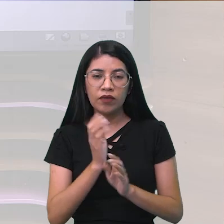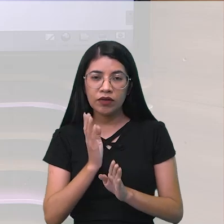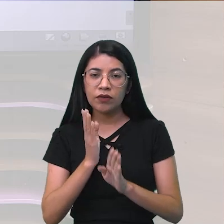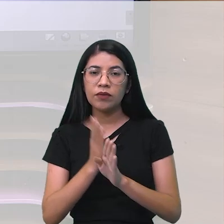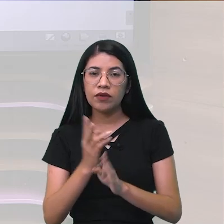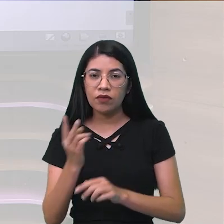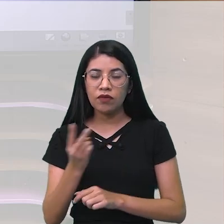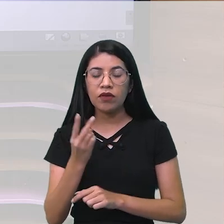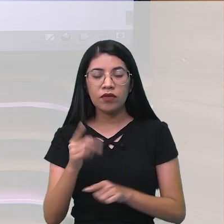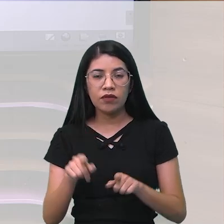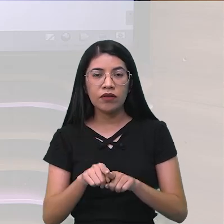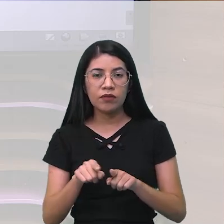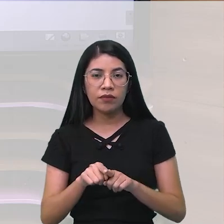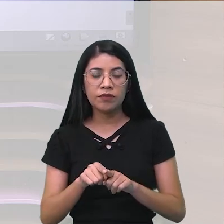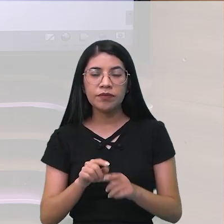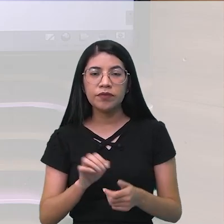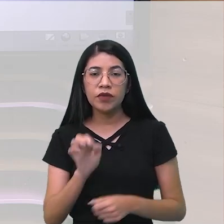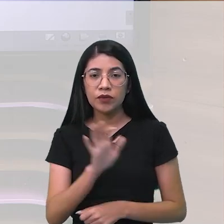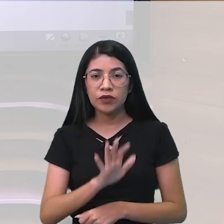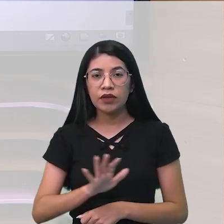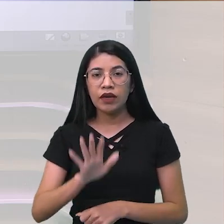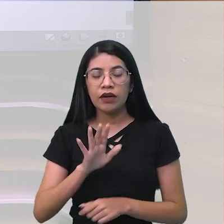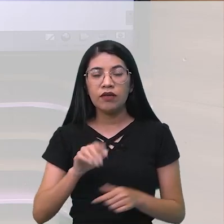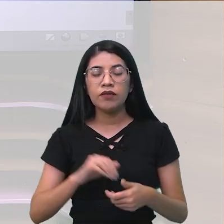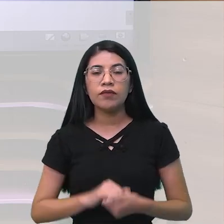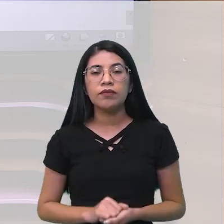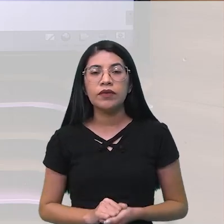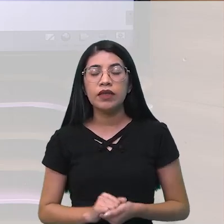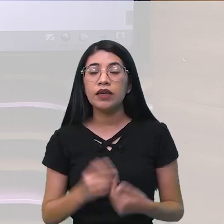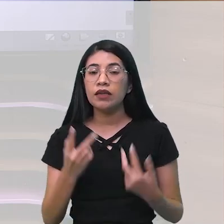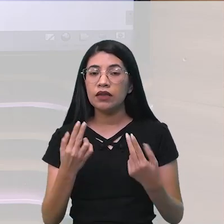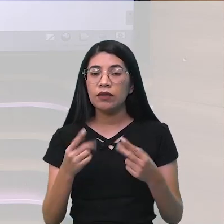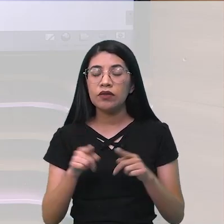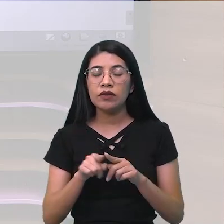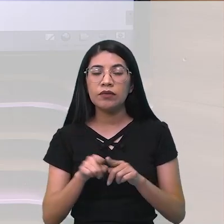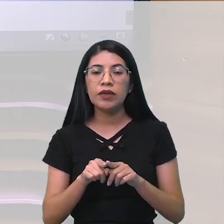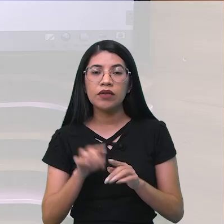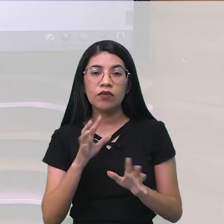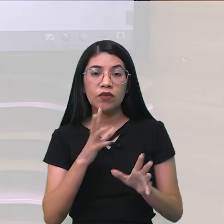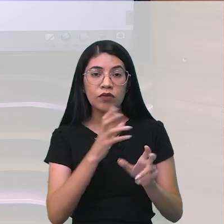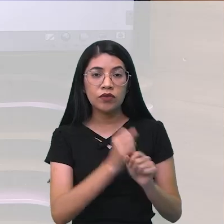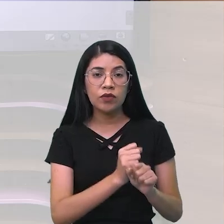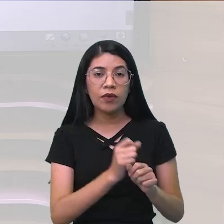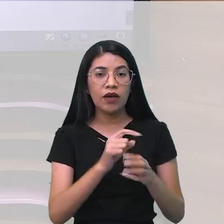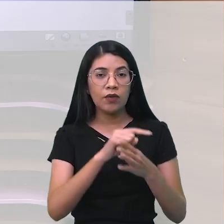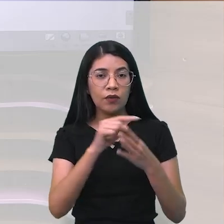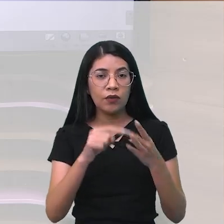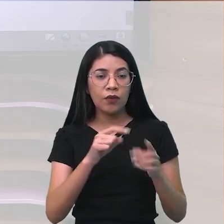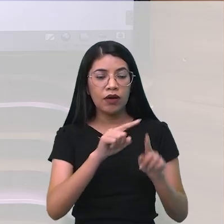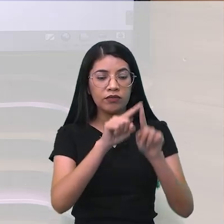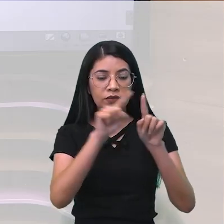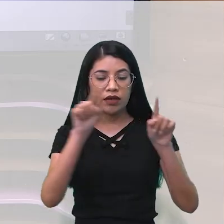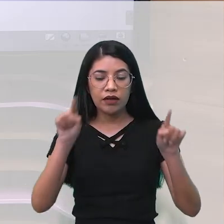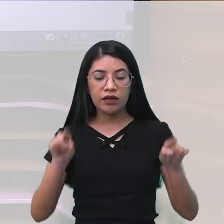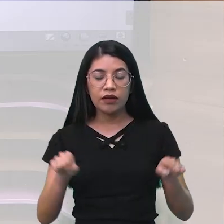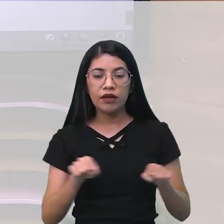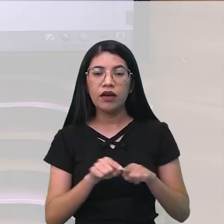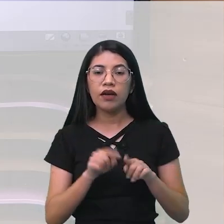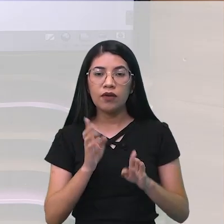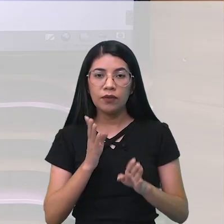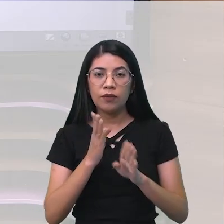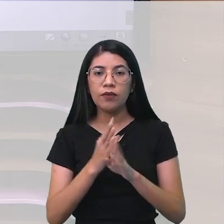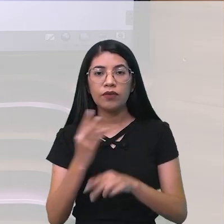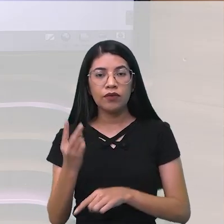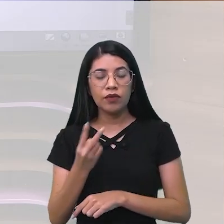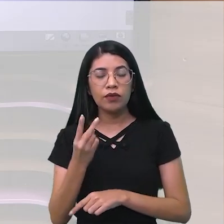num perímetro. Então, da mesma forma aqui, quando eu somar esses 4 lados do retângulo, eu vou obter o